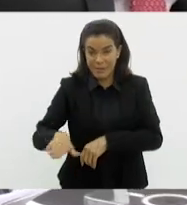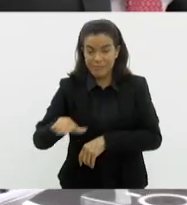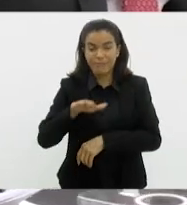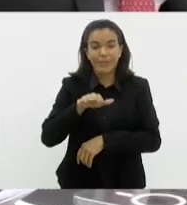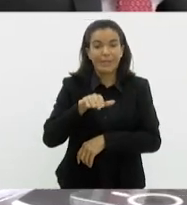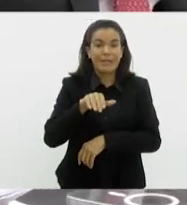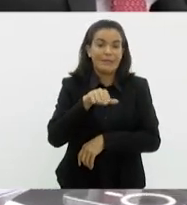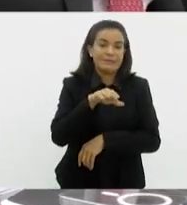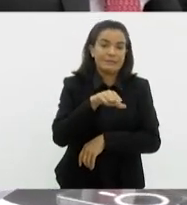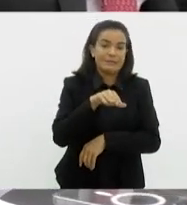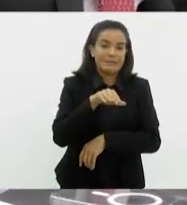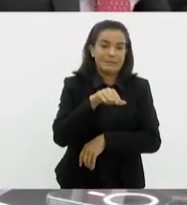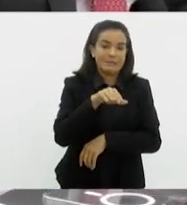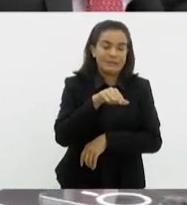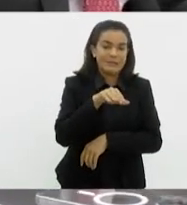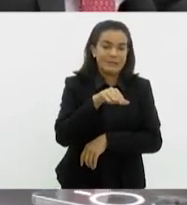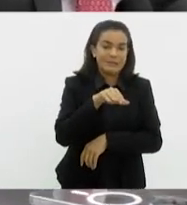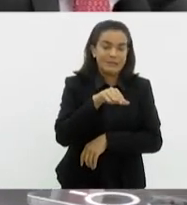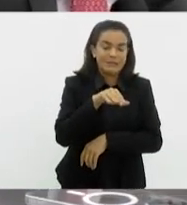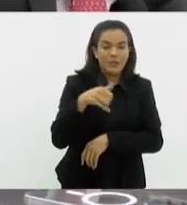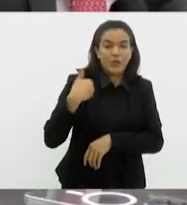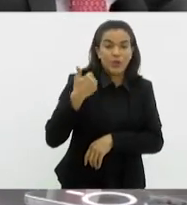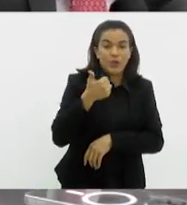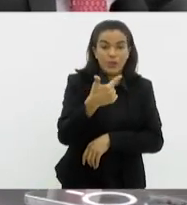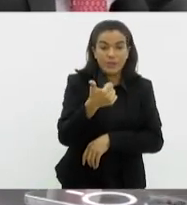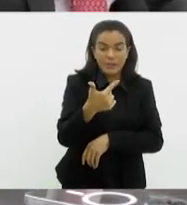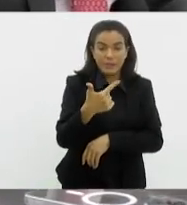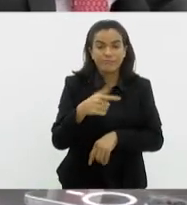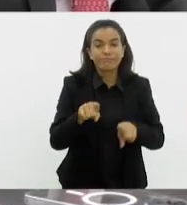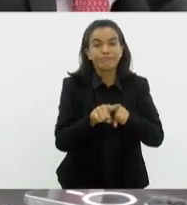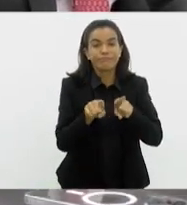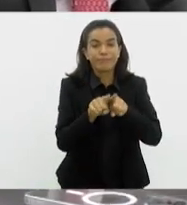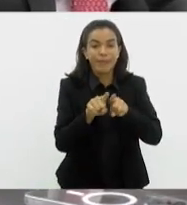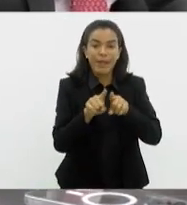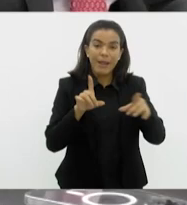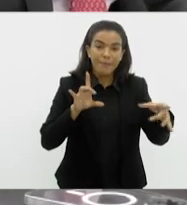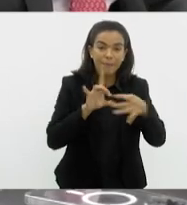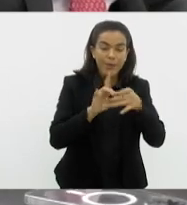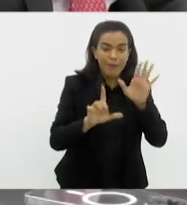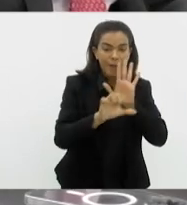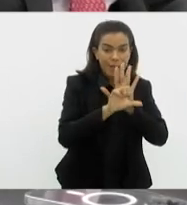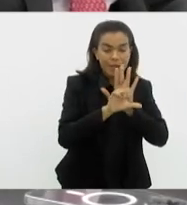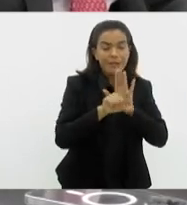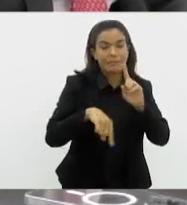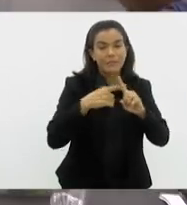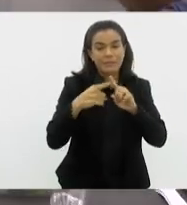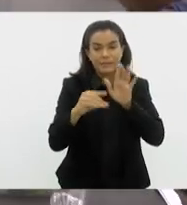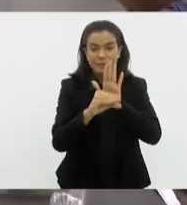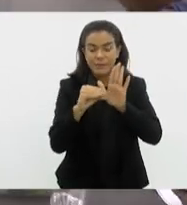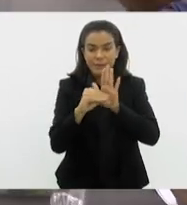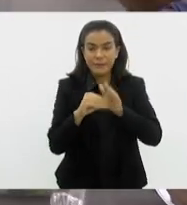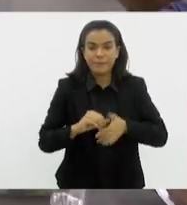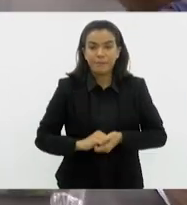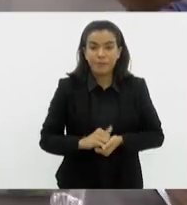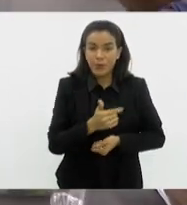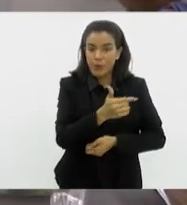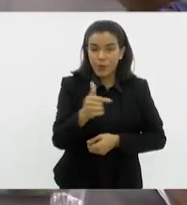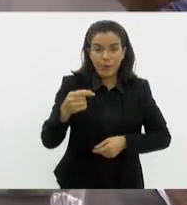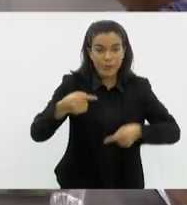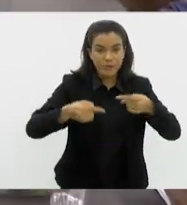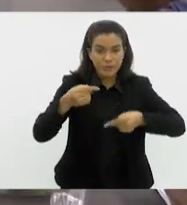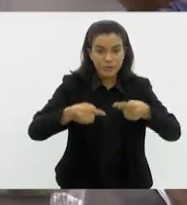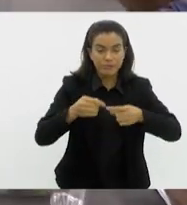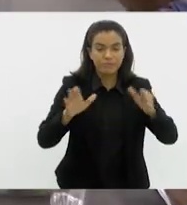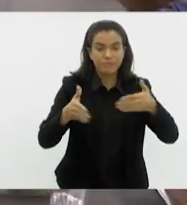anos incompletos na forma em que menciona. O parecer é pela legalidade com emendas. Em discussão. Não havendo quem queira